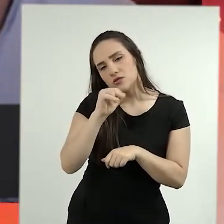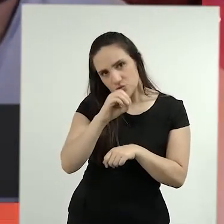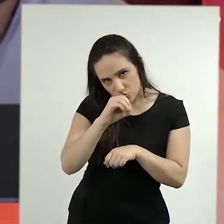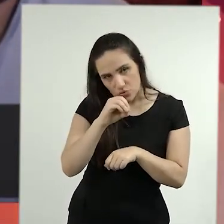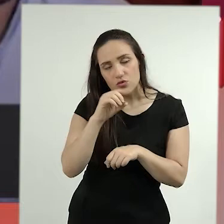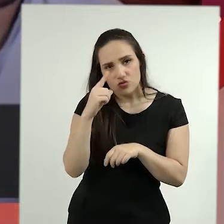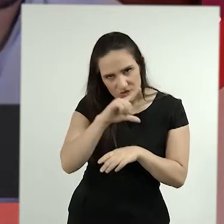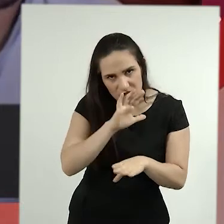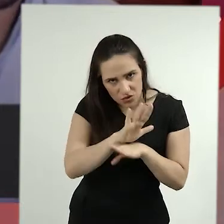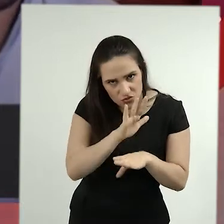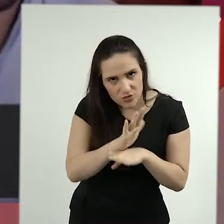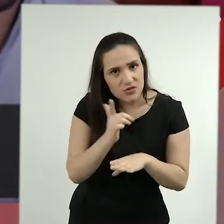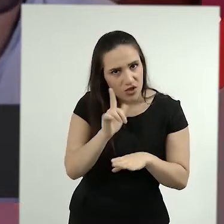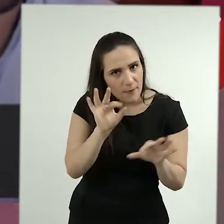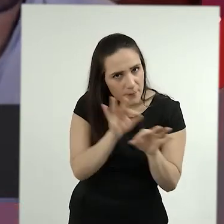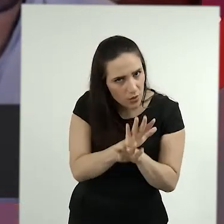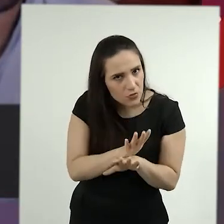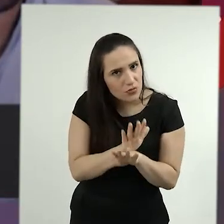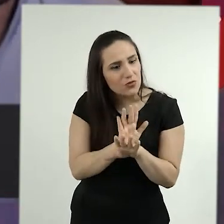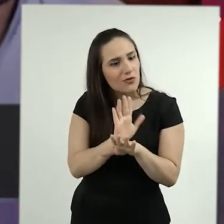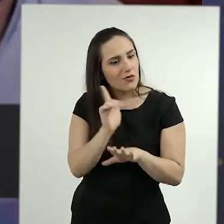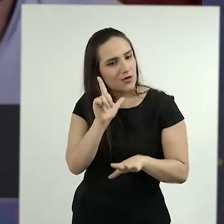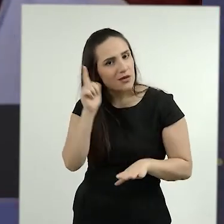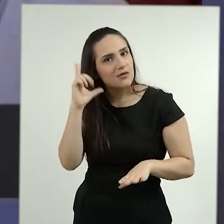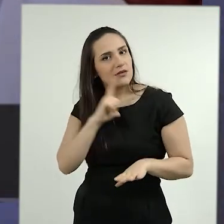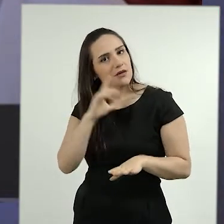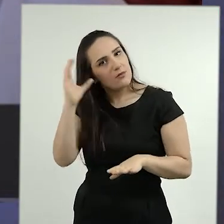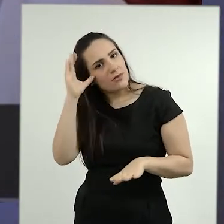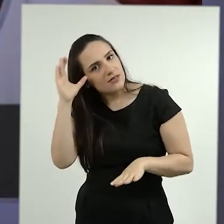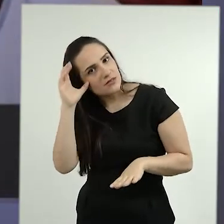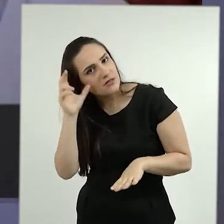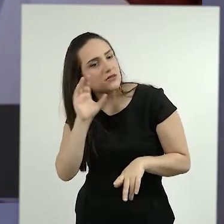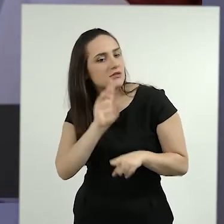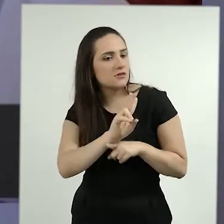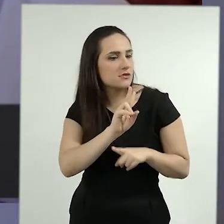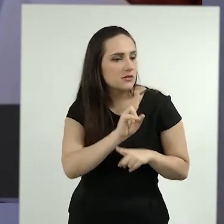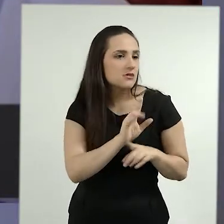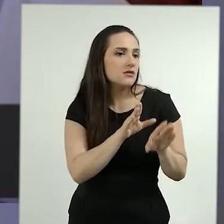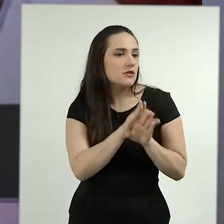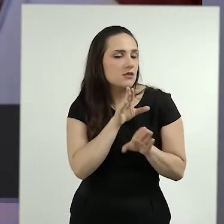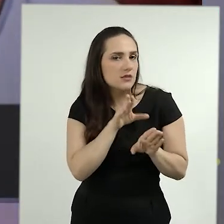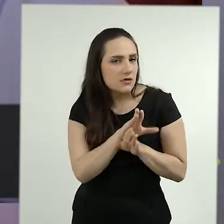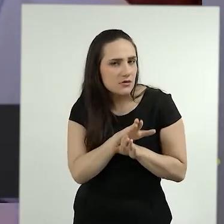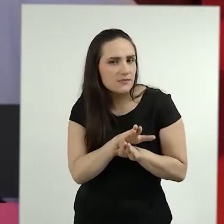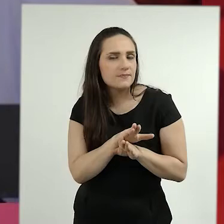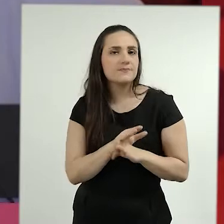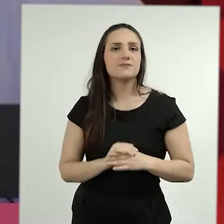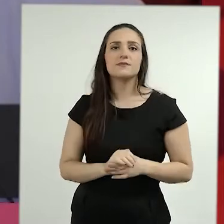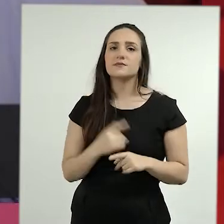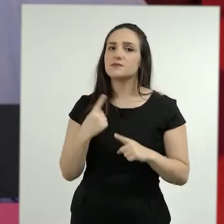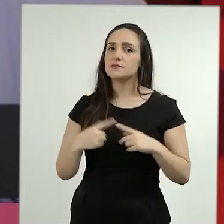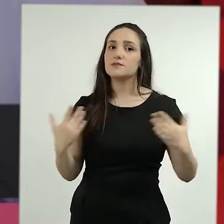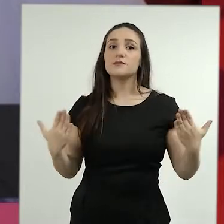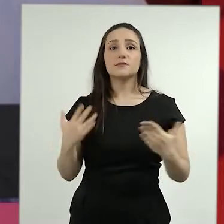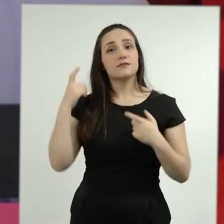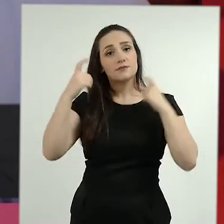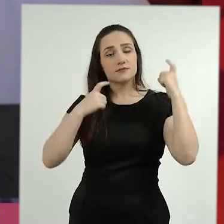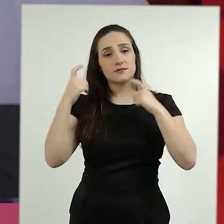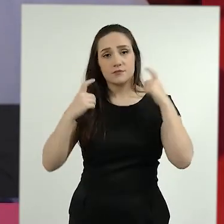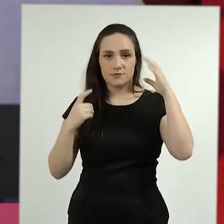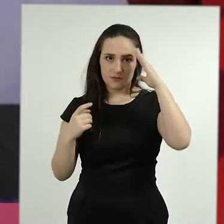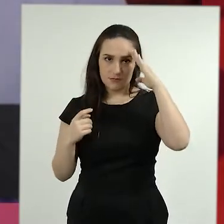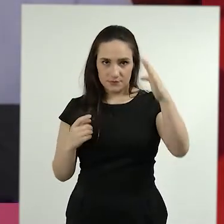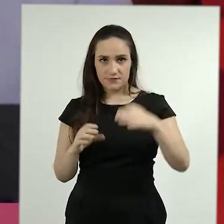mais preparados para lidar também com algumas discussões envolvendo o meio ambiente? Hoje em dia, o que